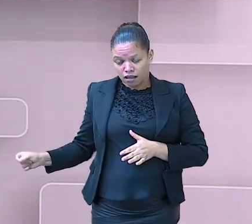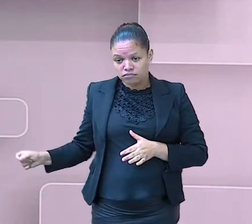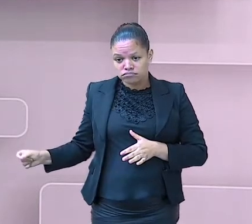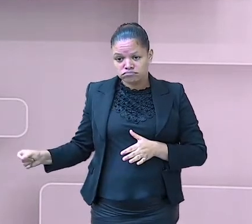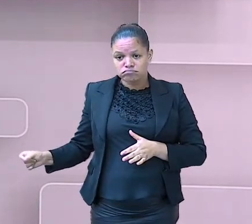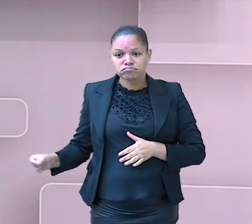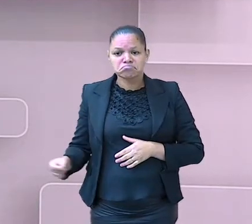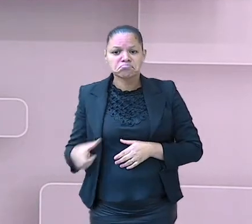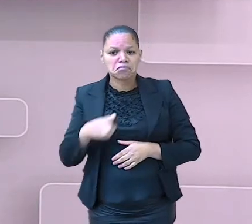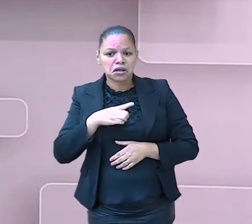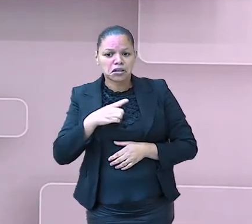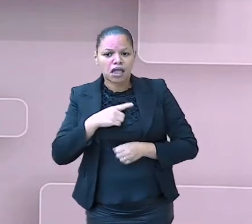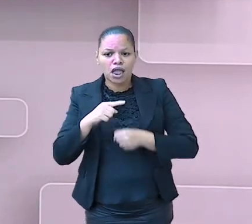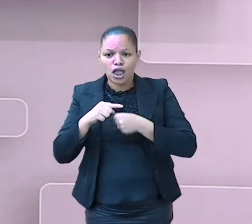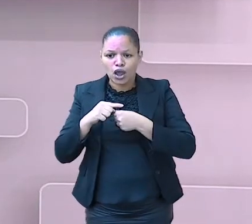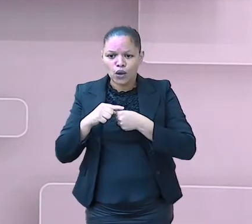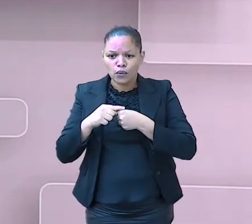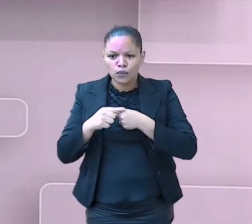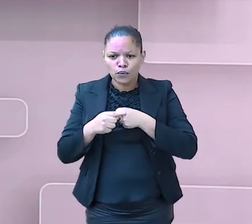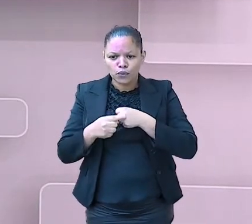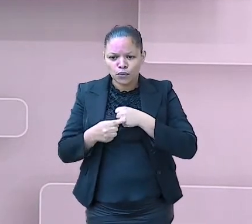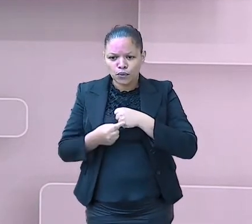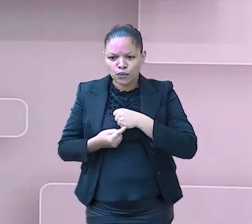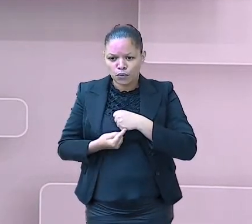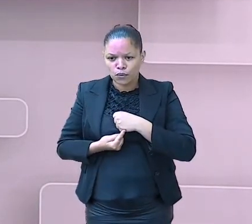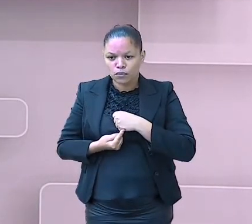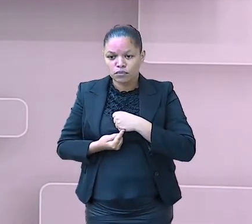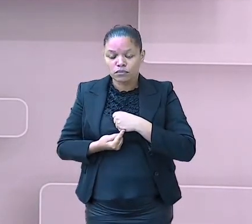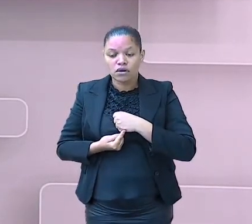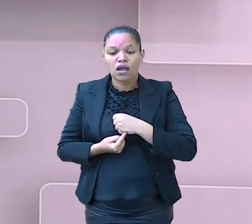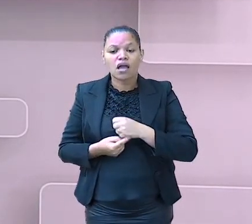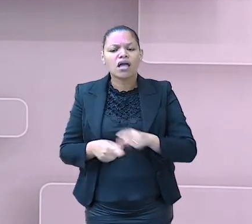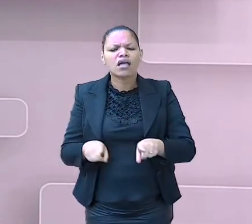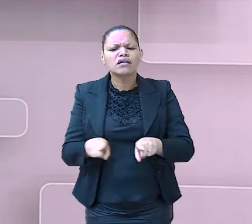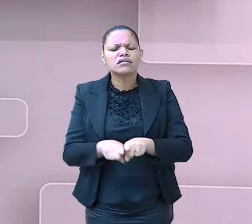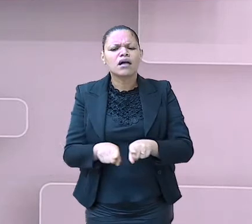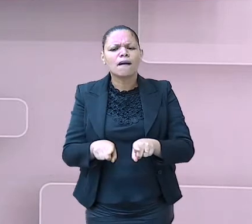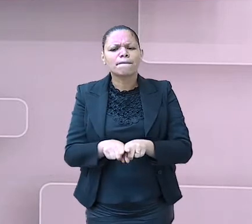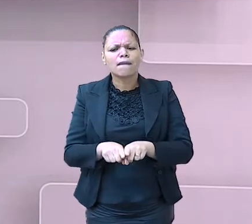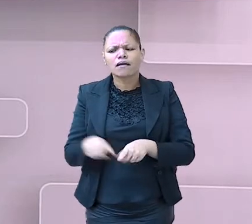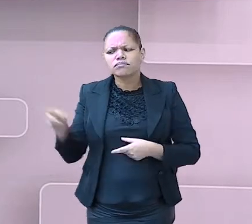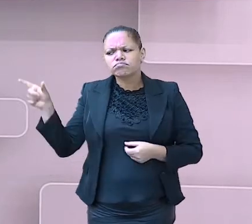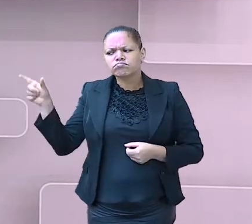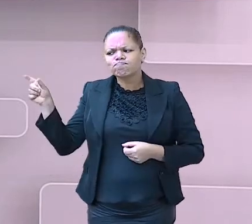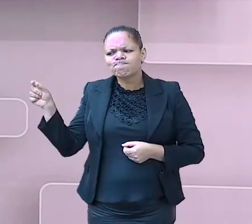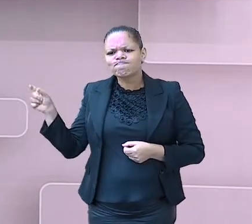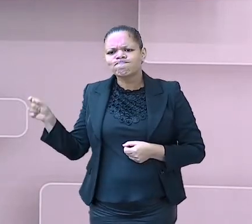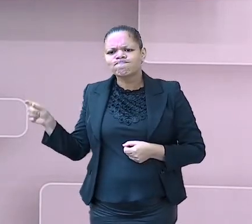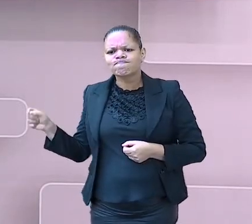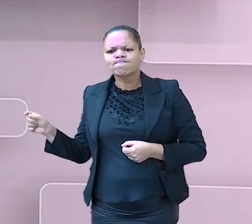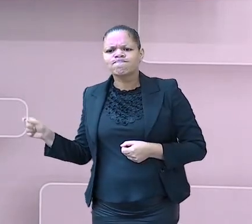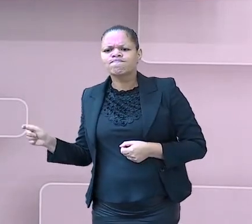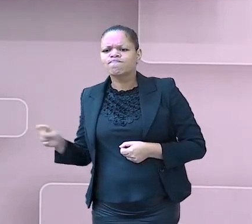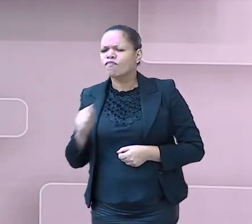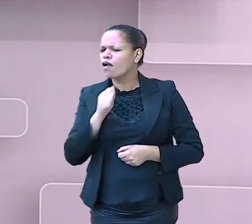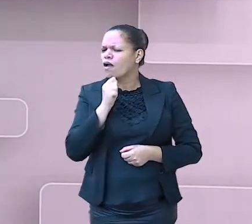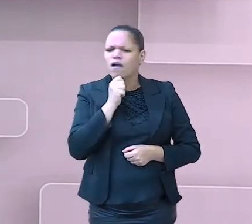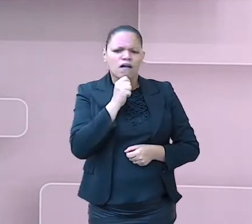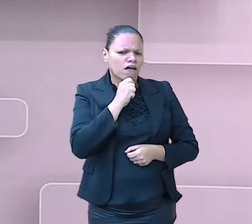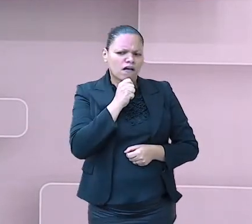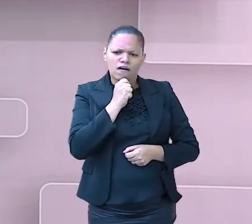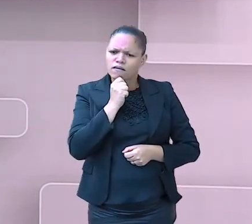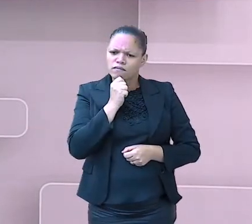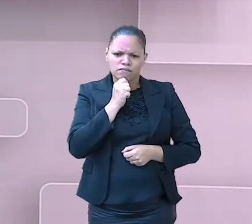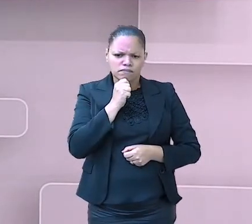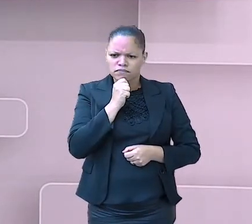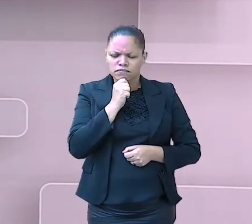possuem coluna, vértebra, e invertebrados, aqueles que não possuem coluna vertebral,